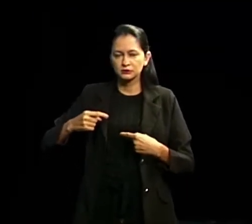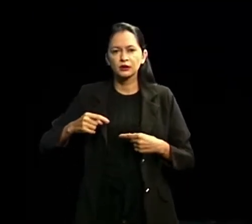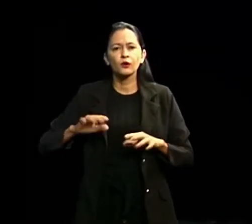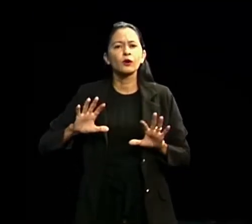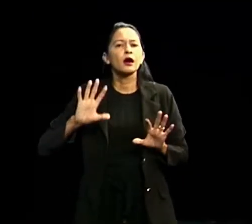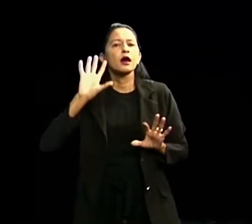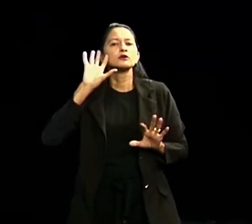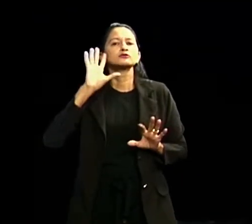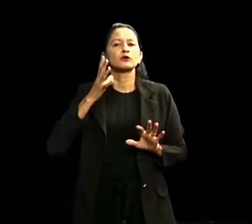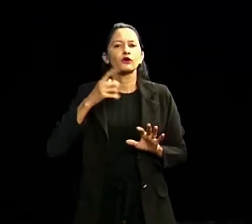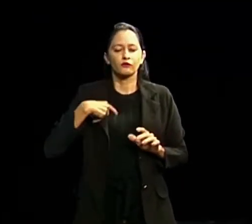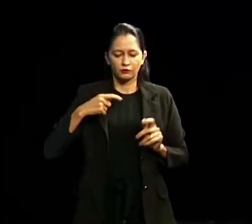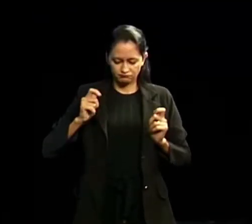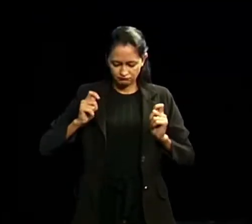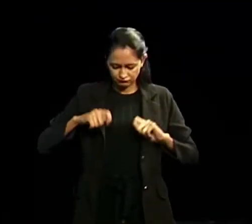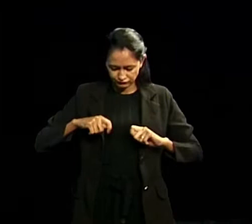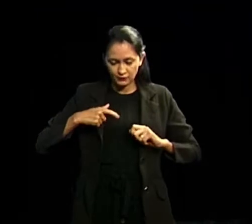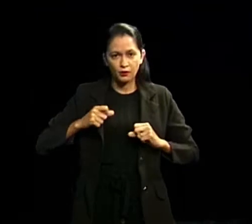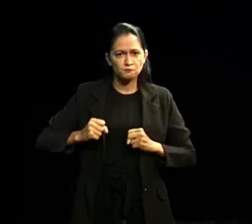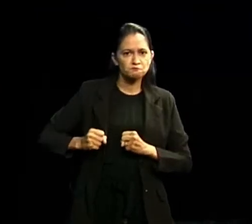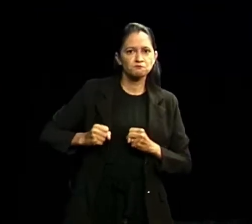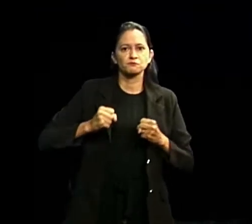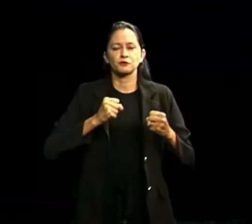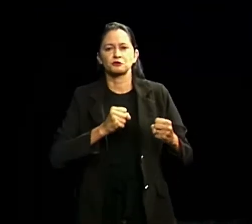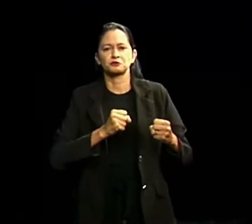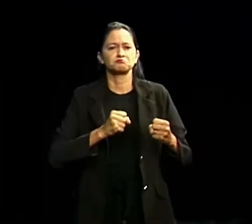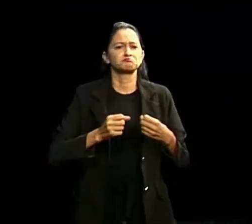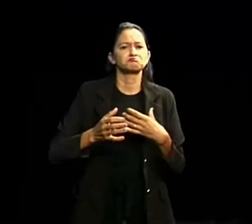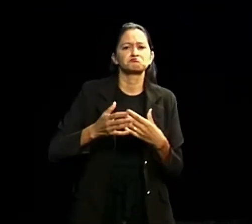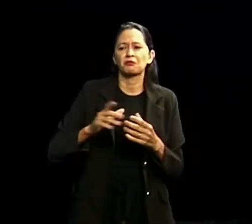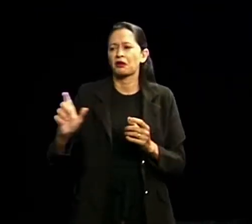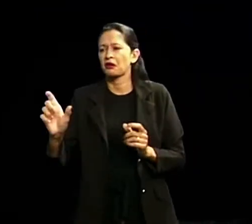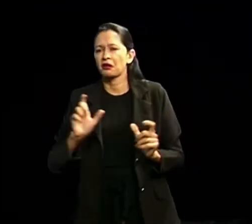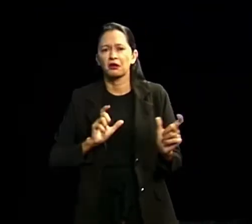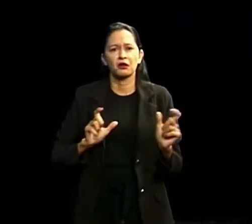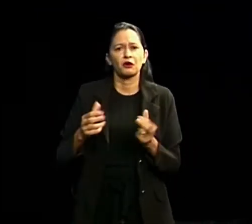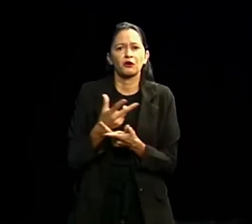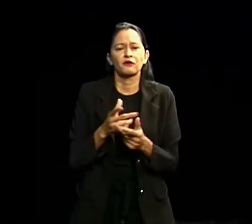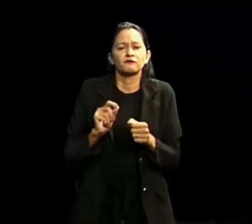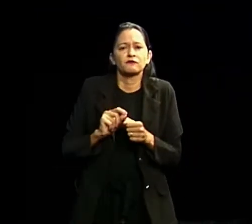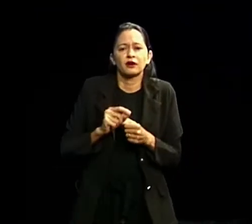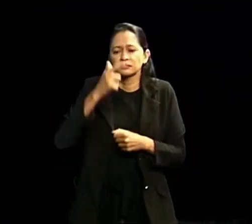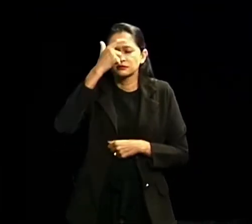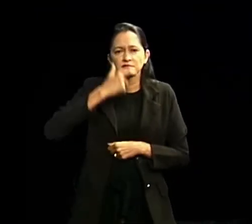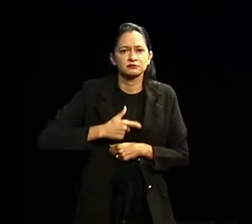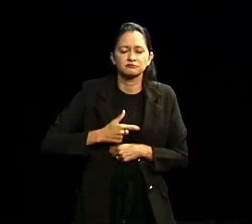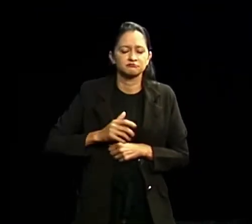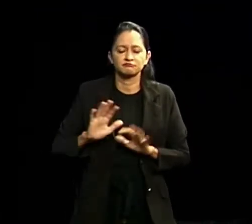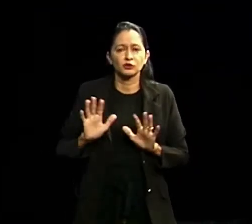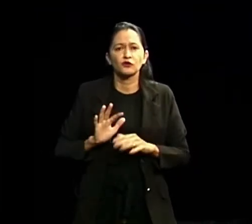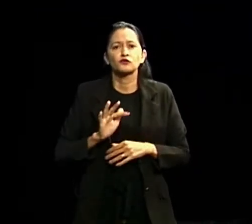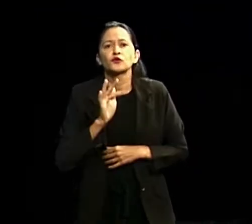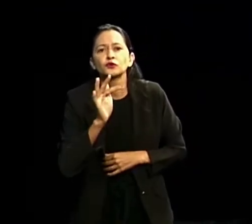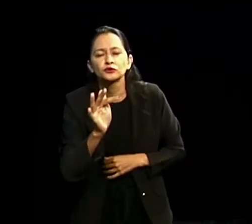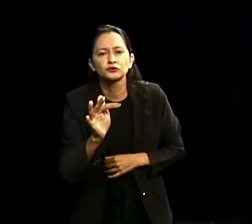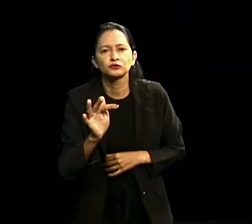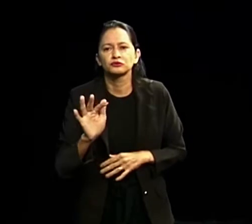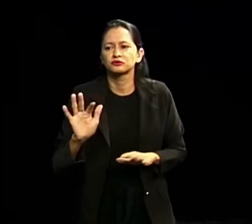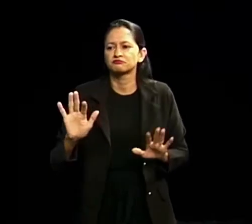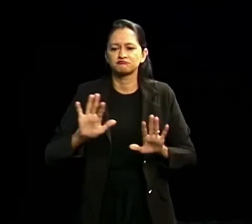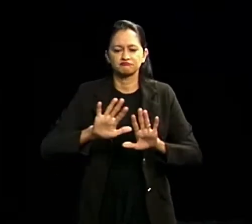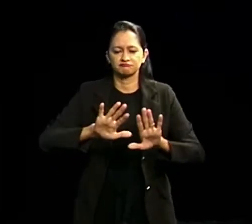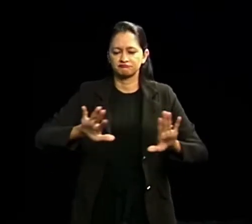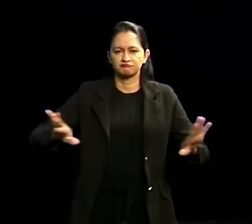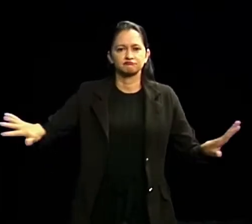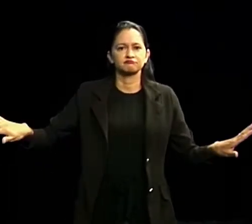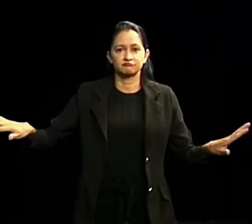Você tem o poder. Não importa o que tenha acontecido com você ou o que acontecerá com você no futuro, ninguém